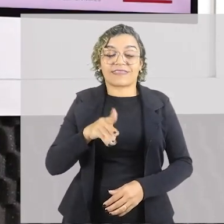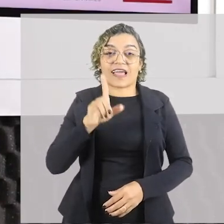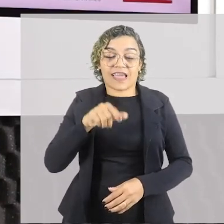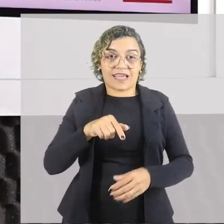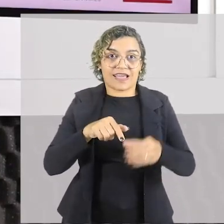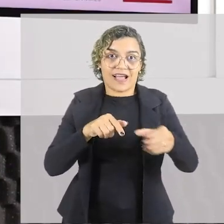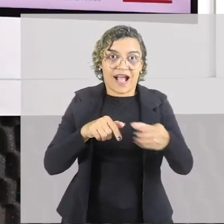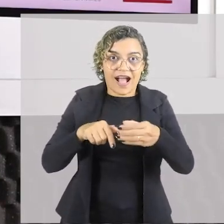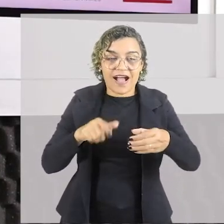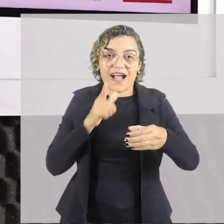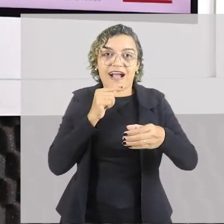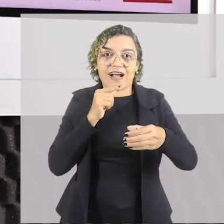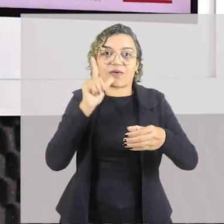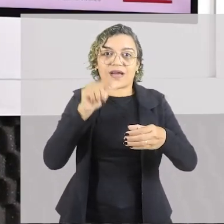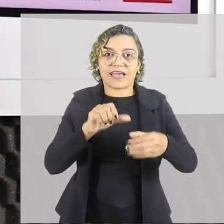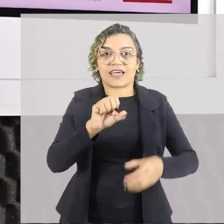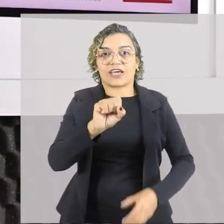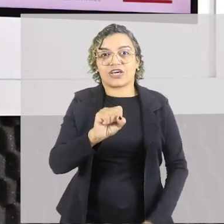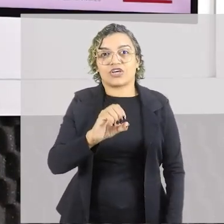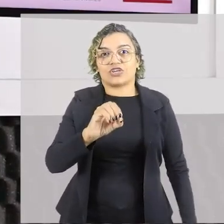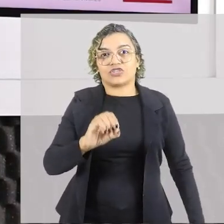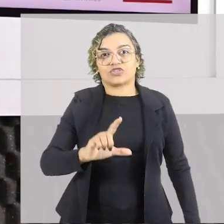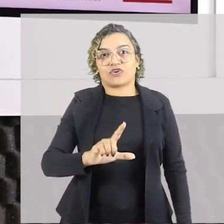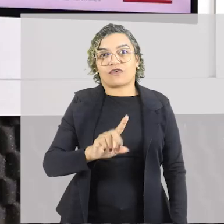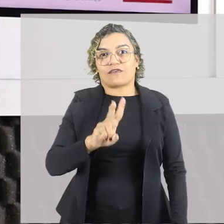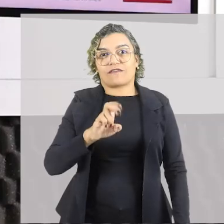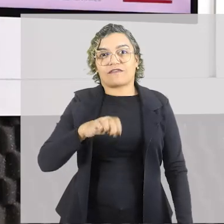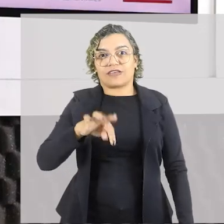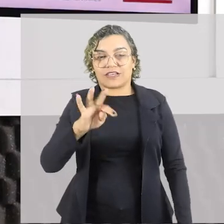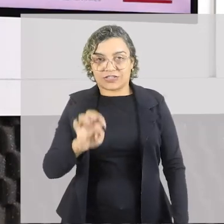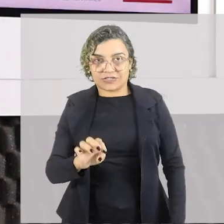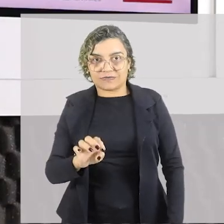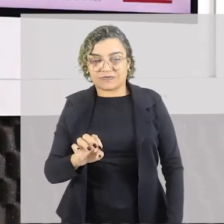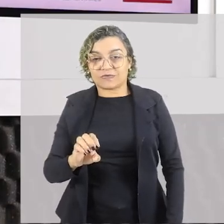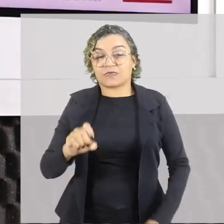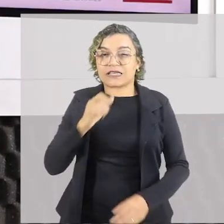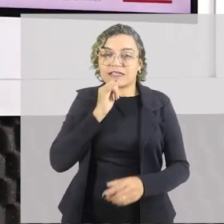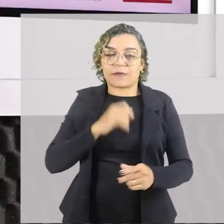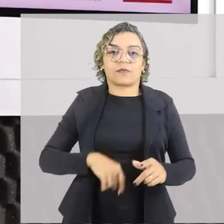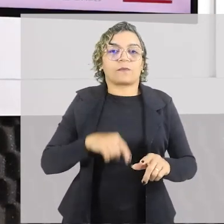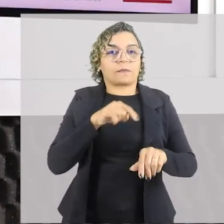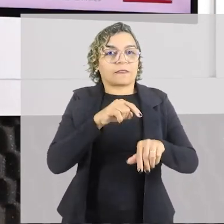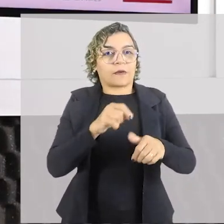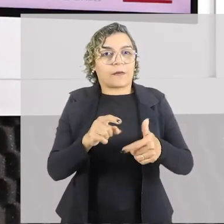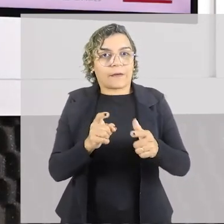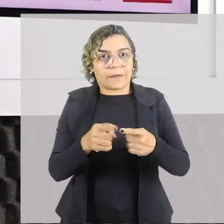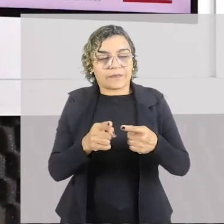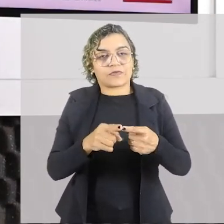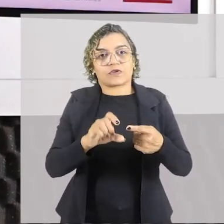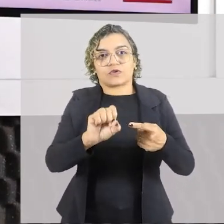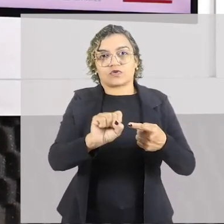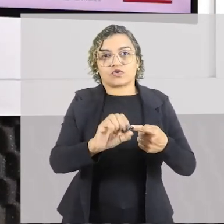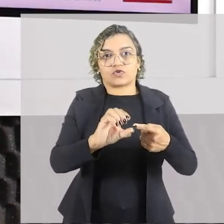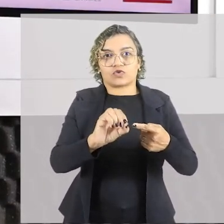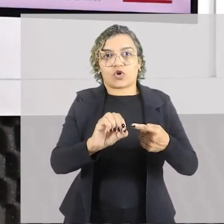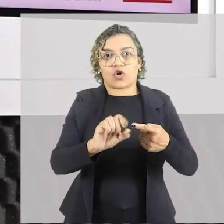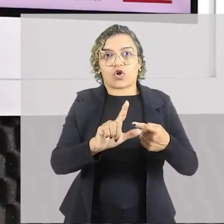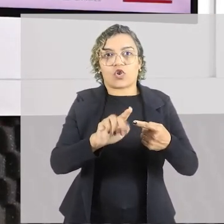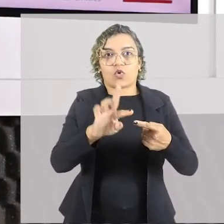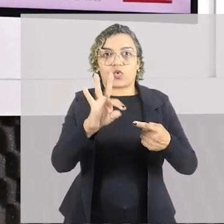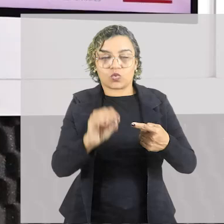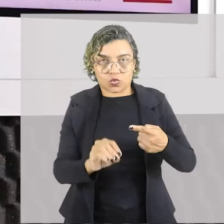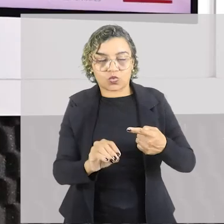de solvente. Então, soluto é o que se dissolve e solvente é o que dissolve. Vamos lá? Água e